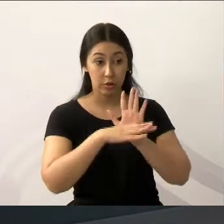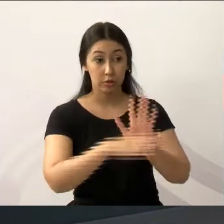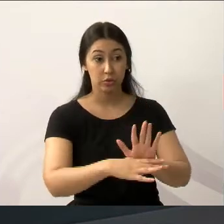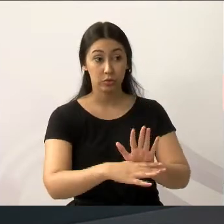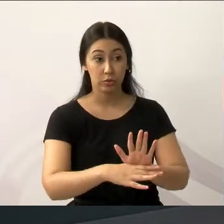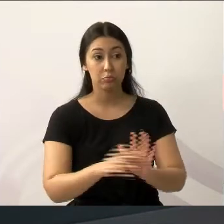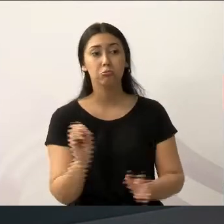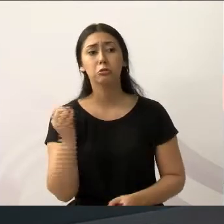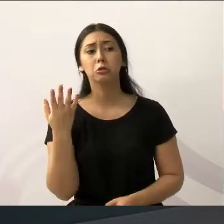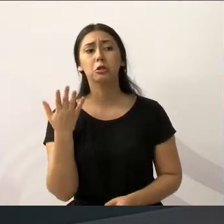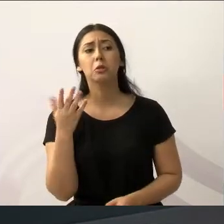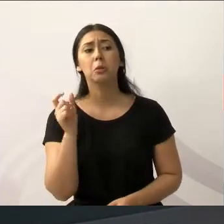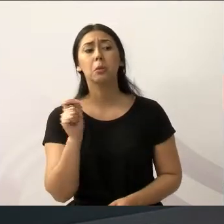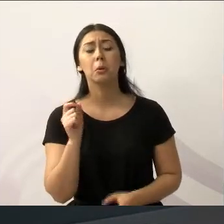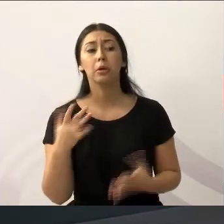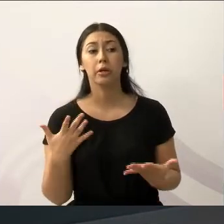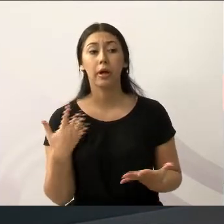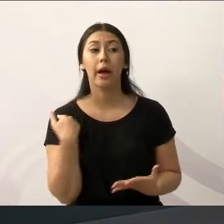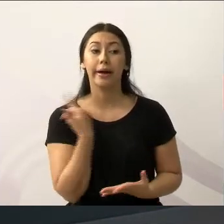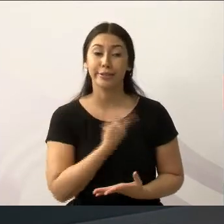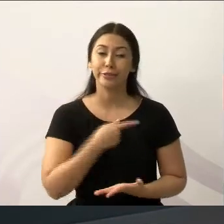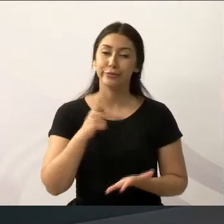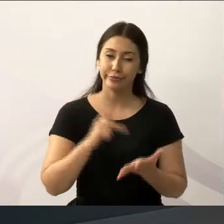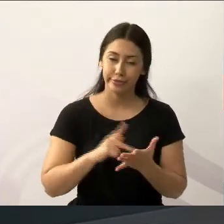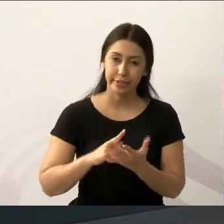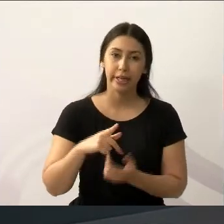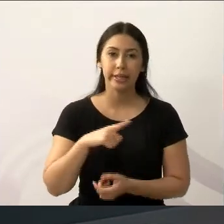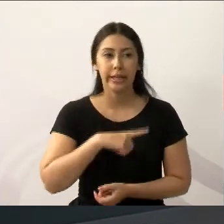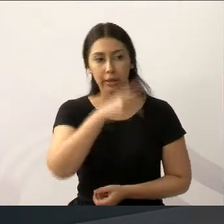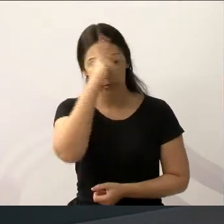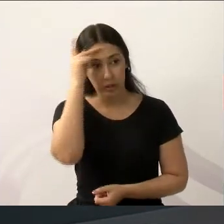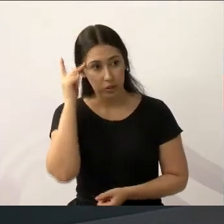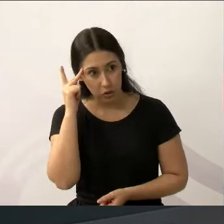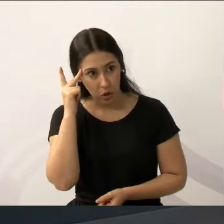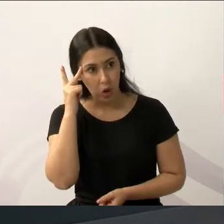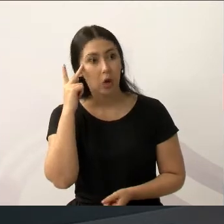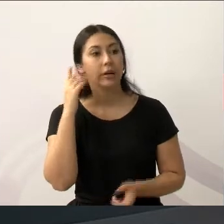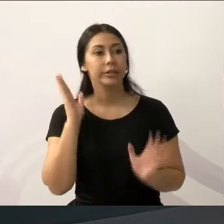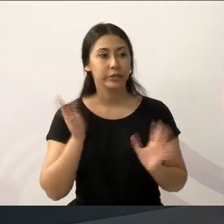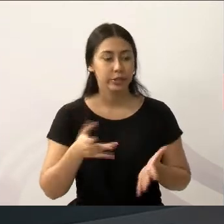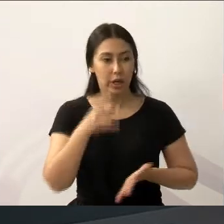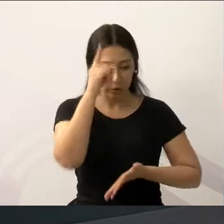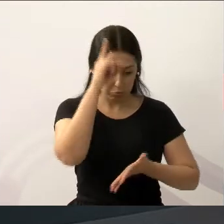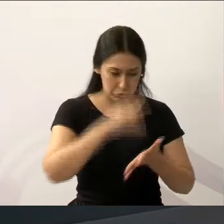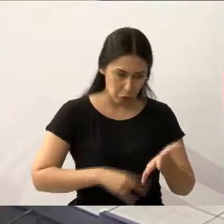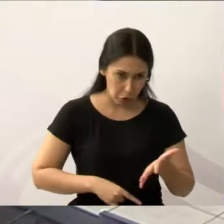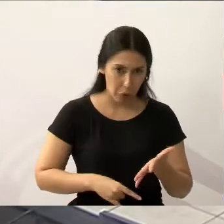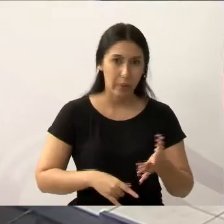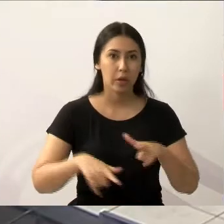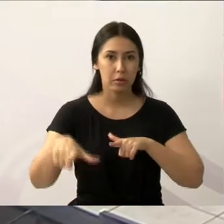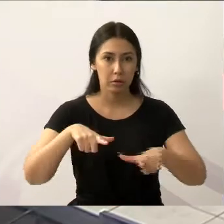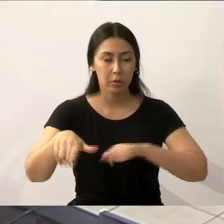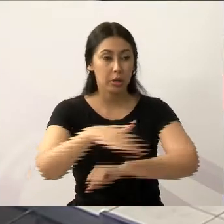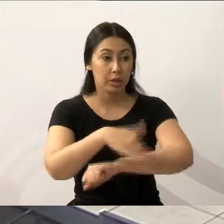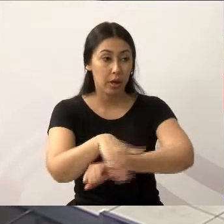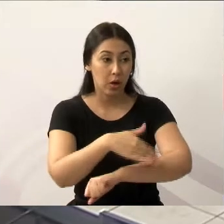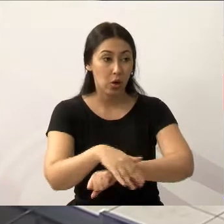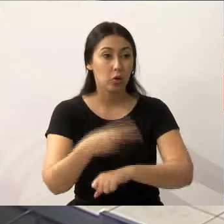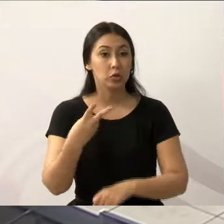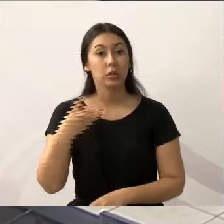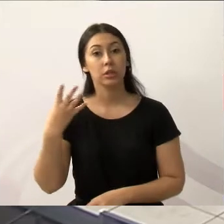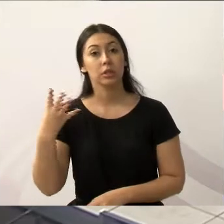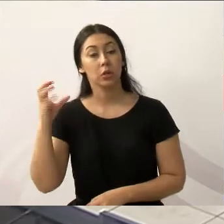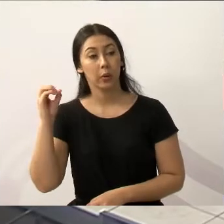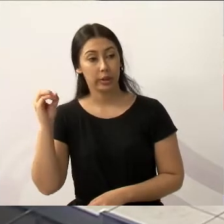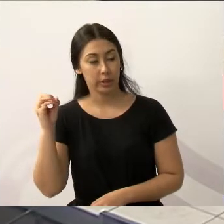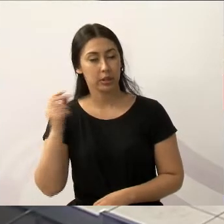que acontece hoje em dia? Nós temos realmente, de fato, muitas pessoas que são cadastradas, são 540, e a preocupação, realmente, é manter o